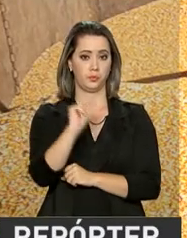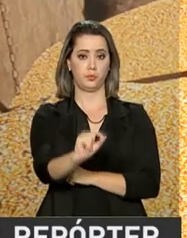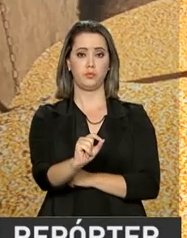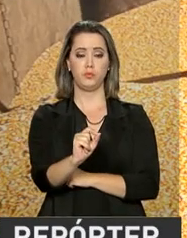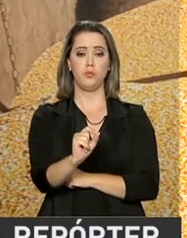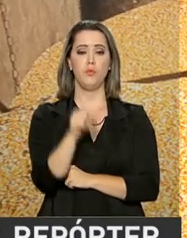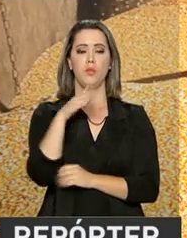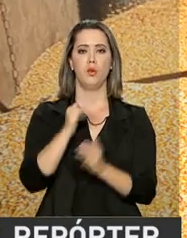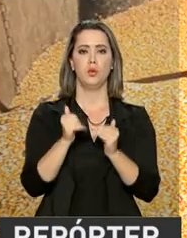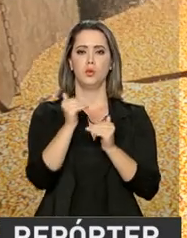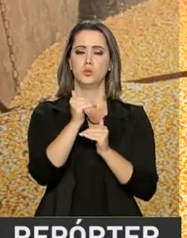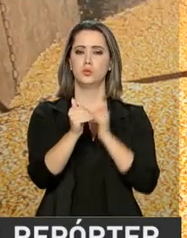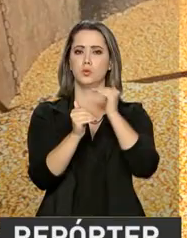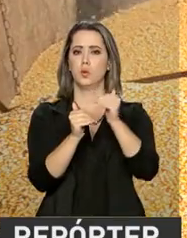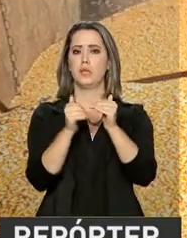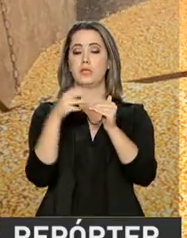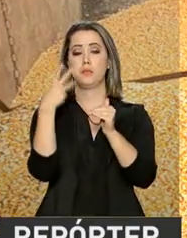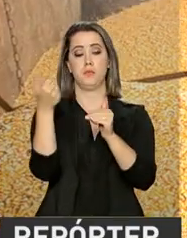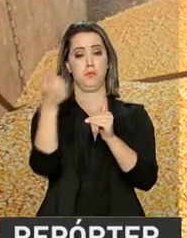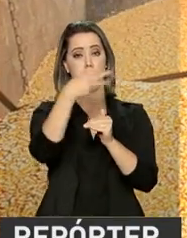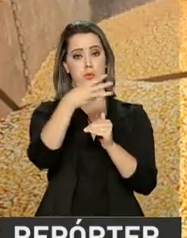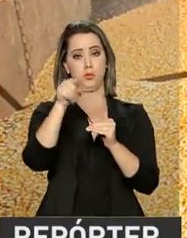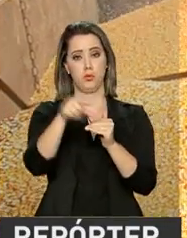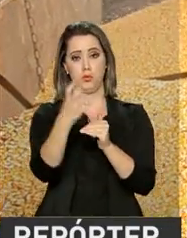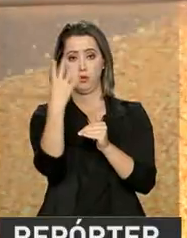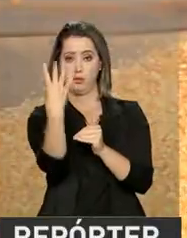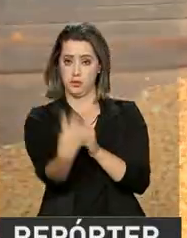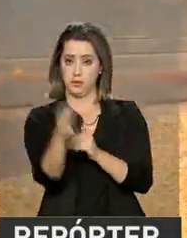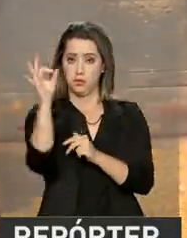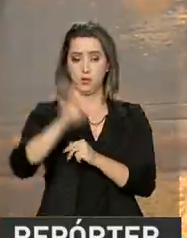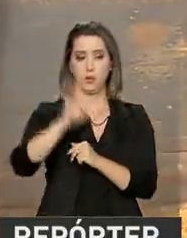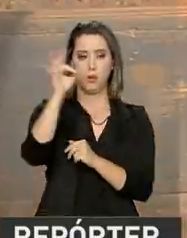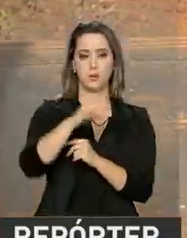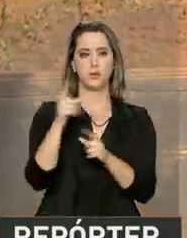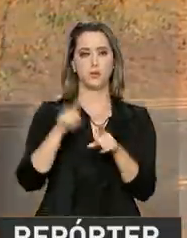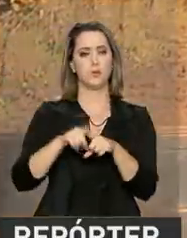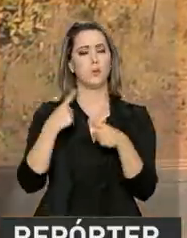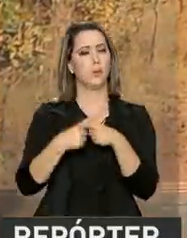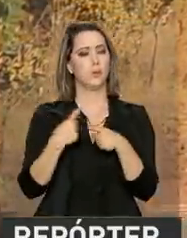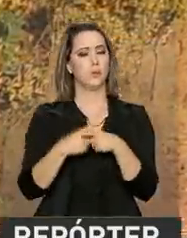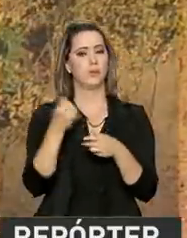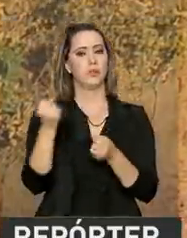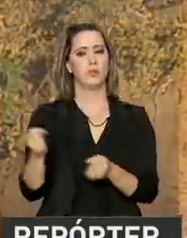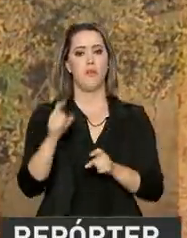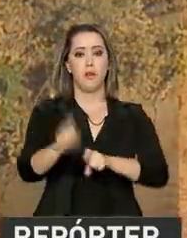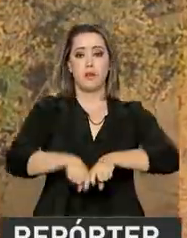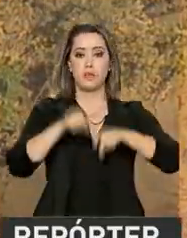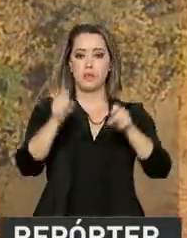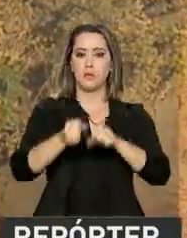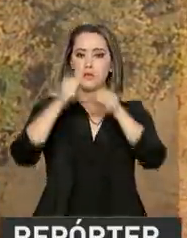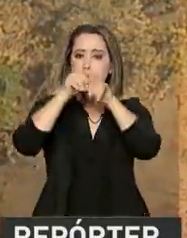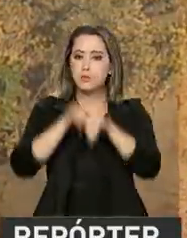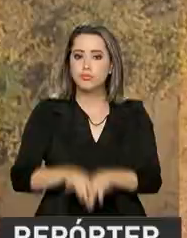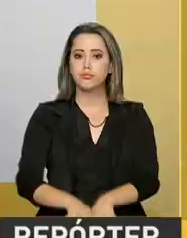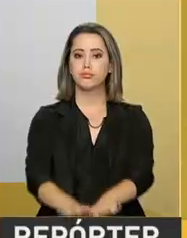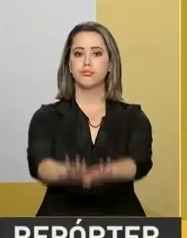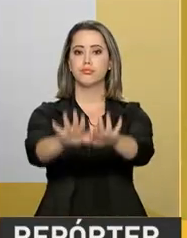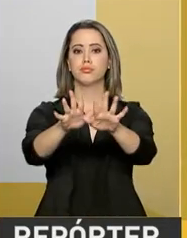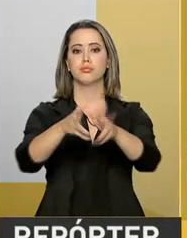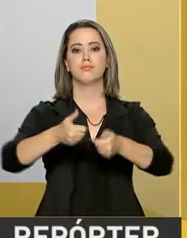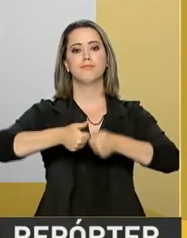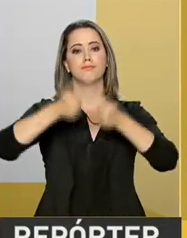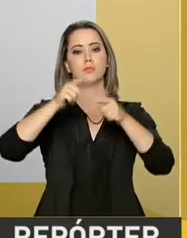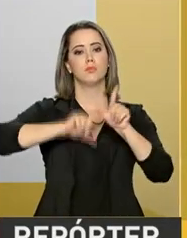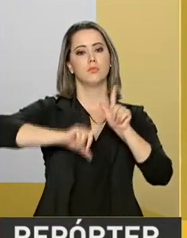crescimento foi de 13,4 por graças a uma safra recorde de grãos é